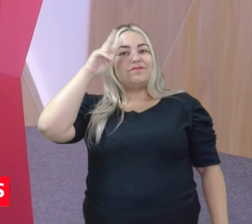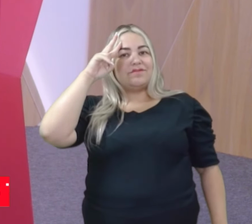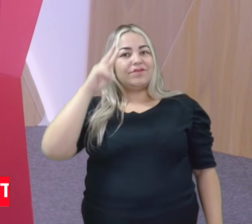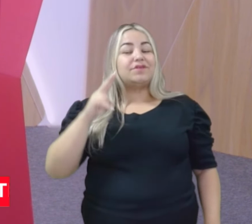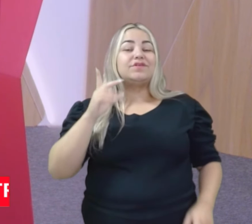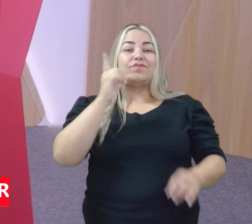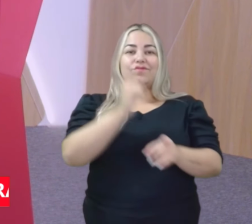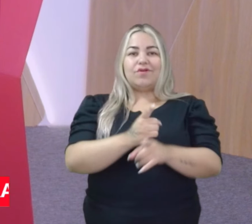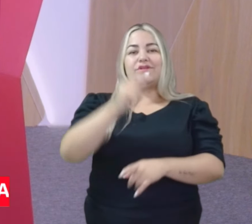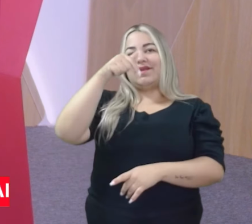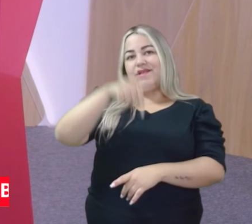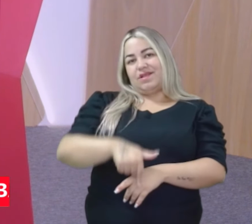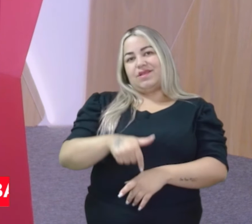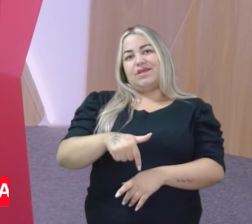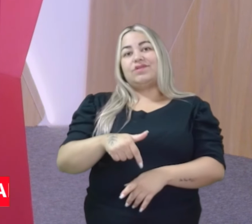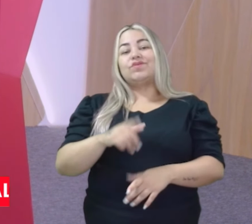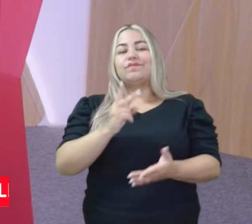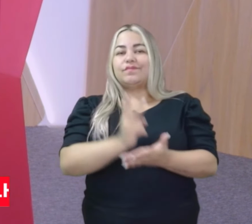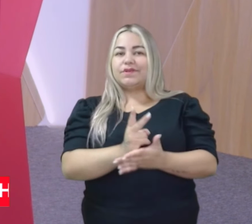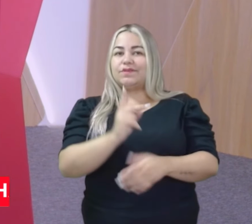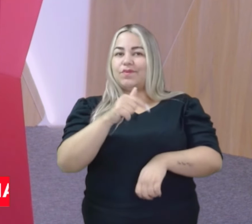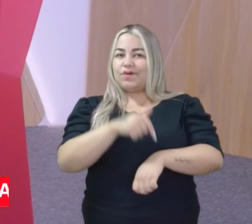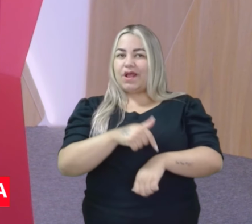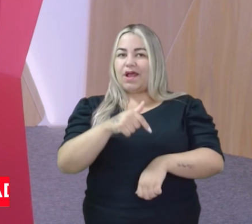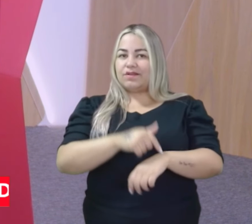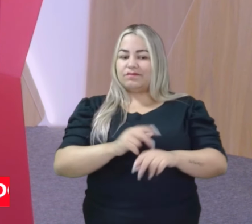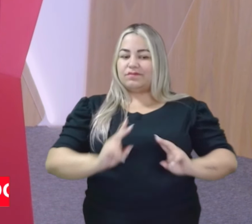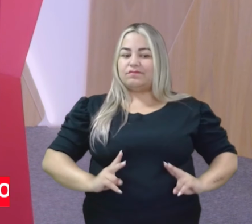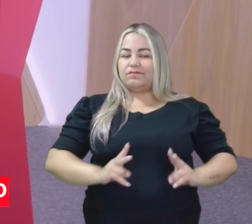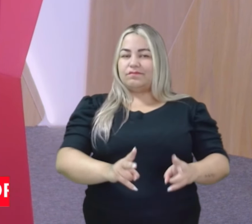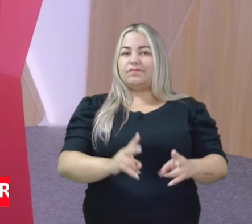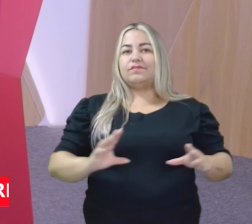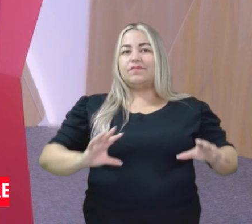participação. Segunda-feira a gente se encontra aqui ao vivo